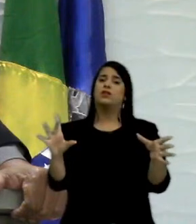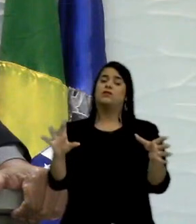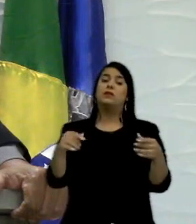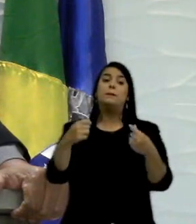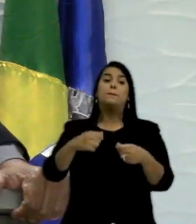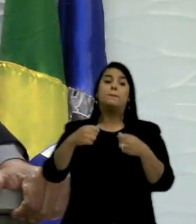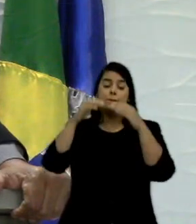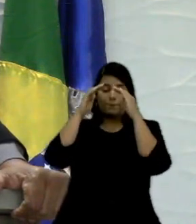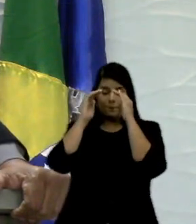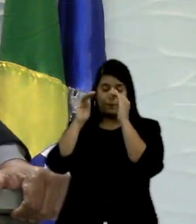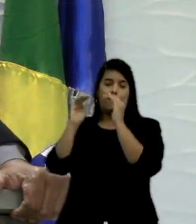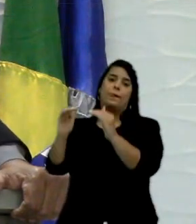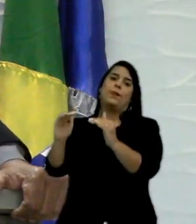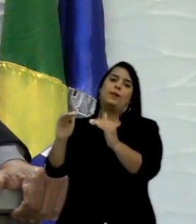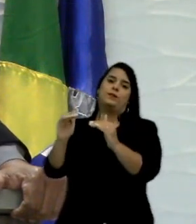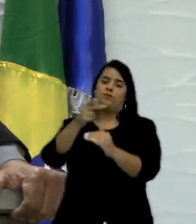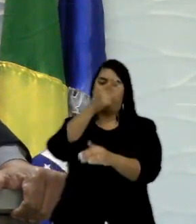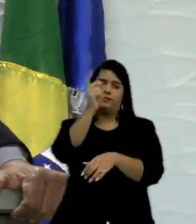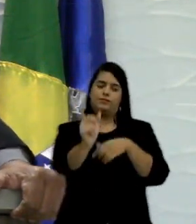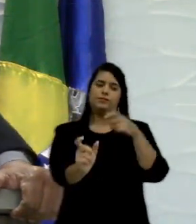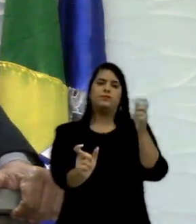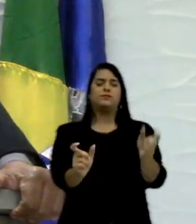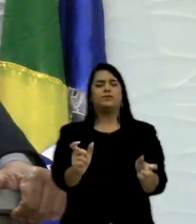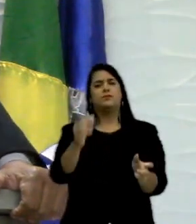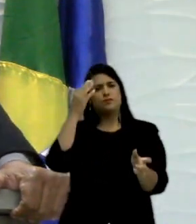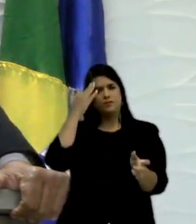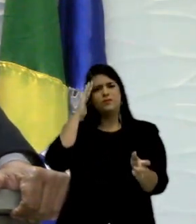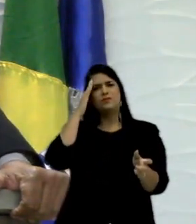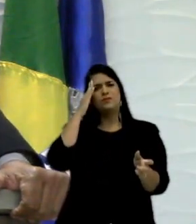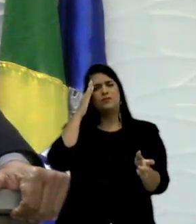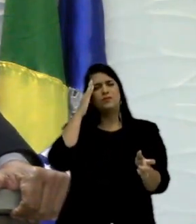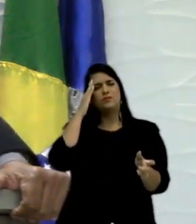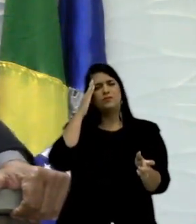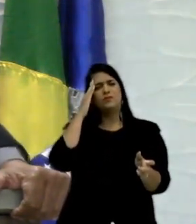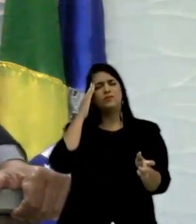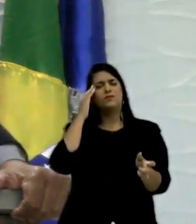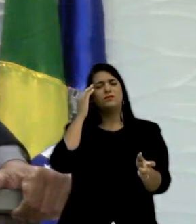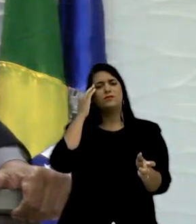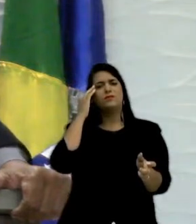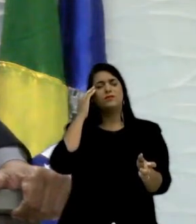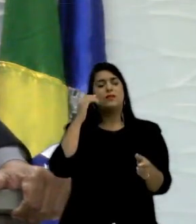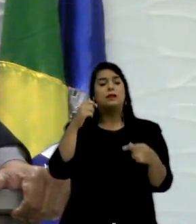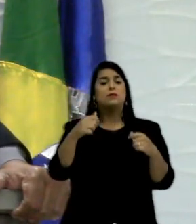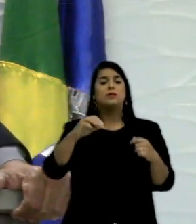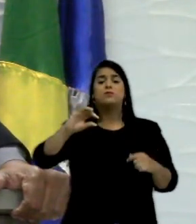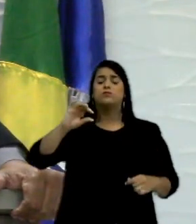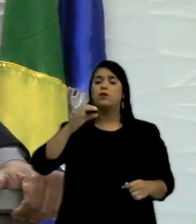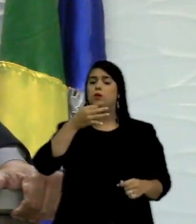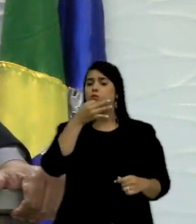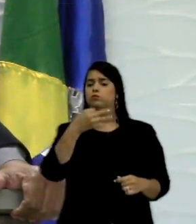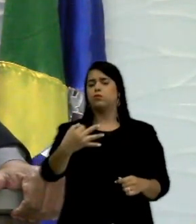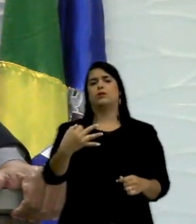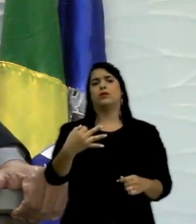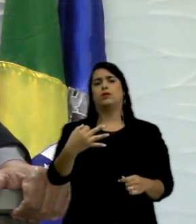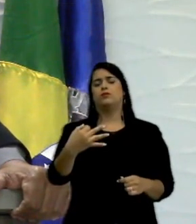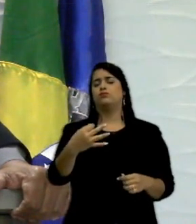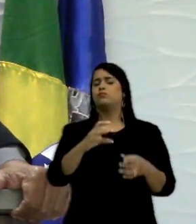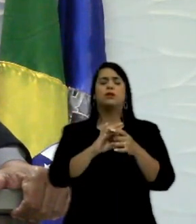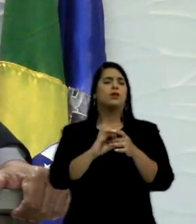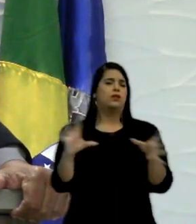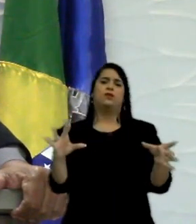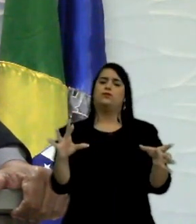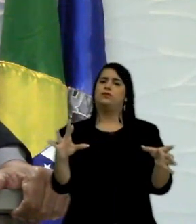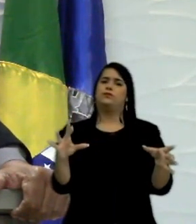respeitar os cidadãos. Se meu irmão não vota no prefeito meu, eu tenho que respeitar a opinião do meu irmão. Porque são irmão